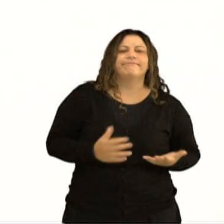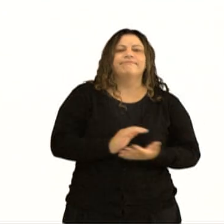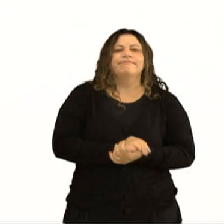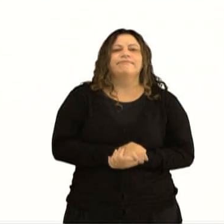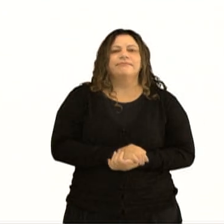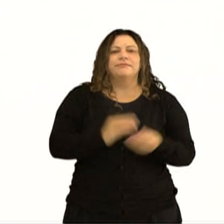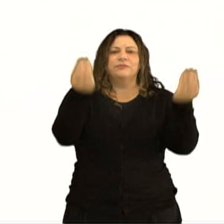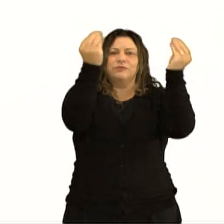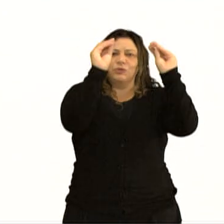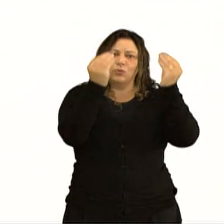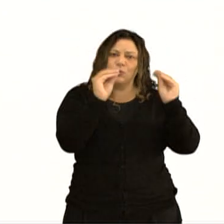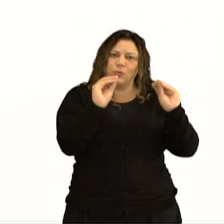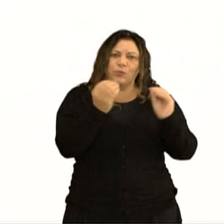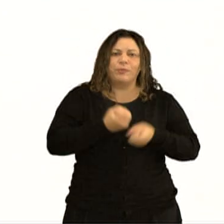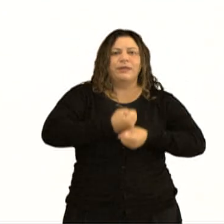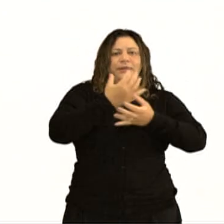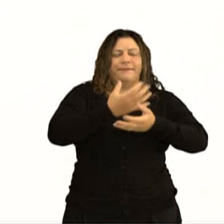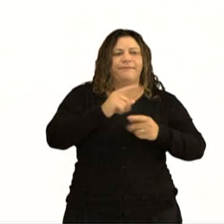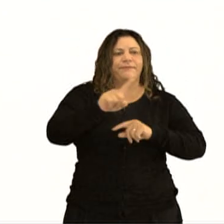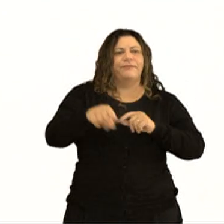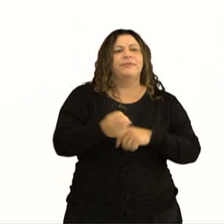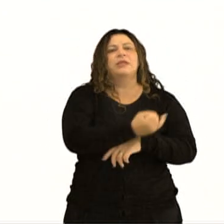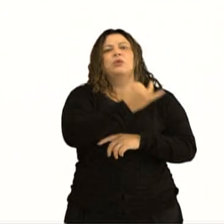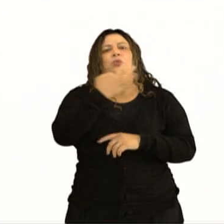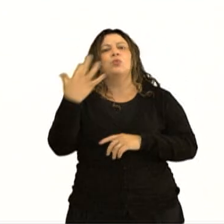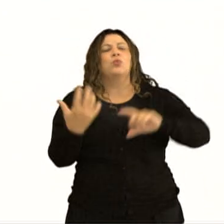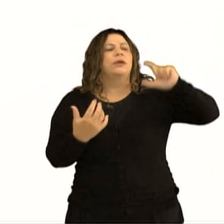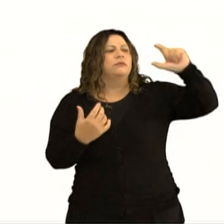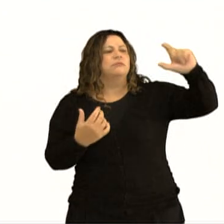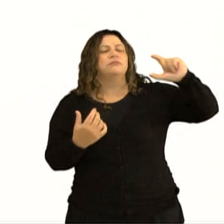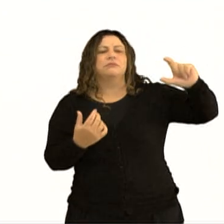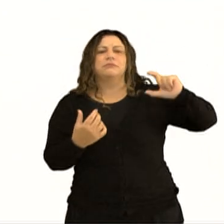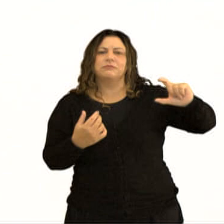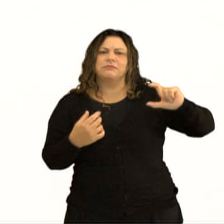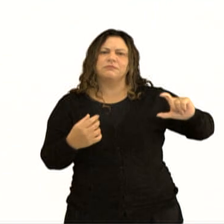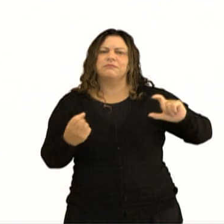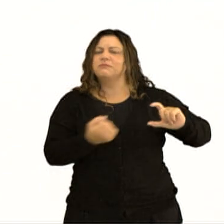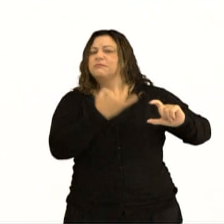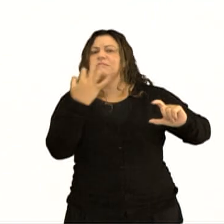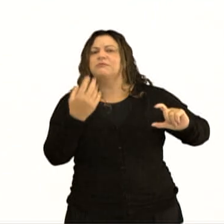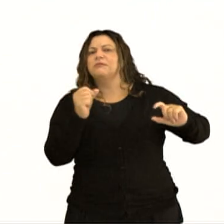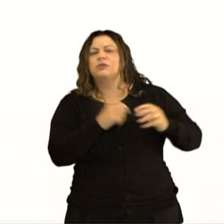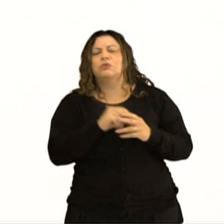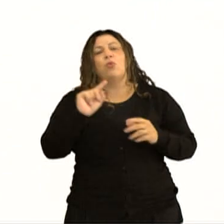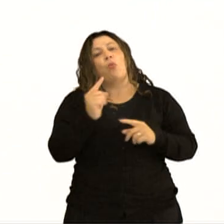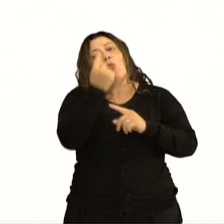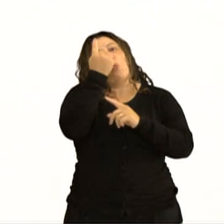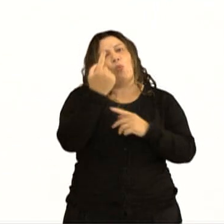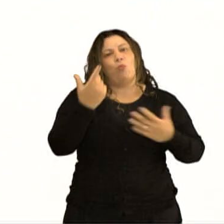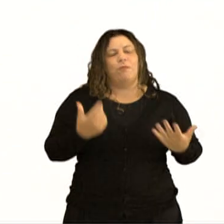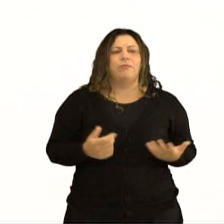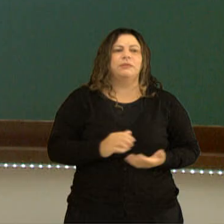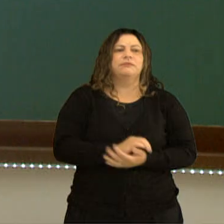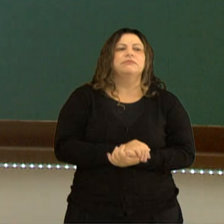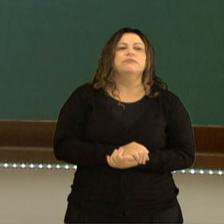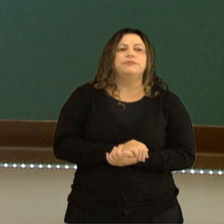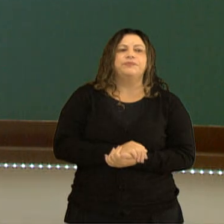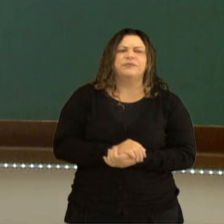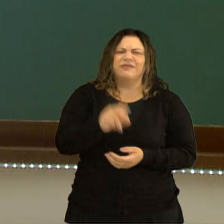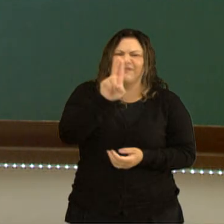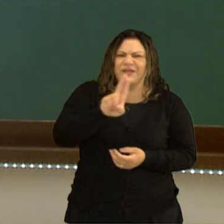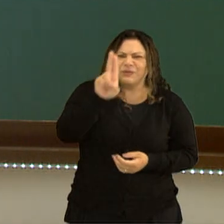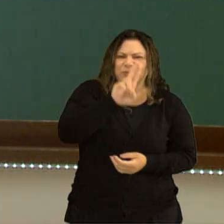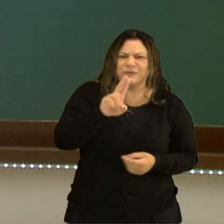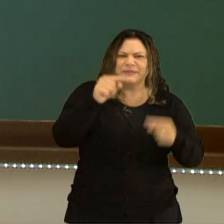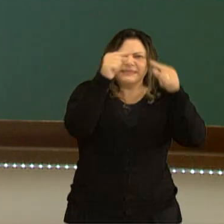E ainda, quantas estrofes, né? Quantos versos cada estrofe pode ter, ou uma estrofe única? E ainda, vai usar